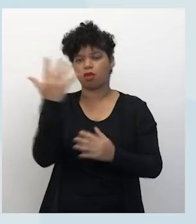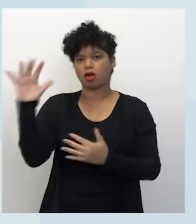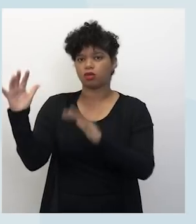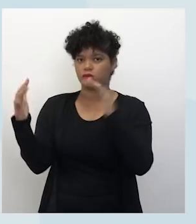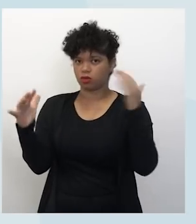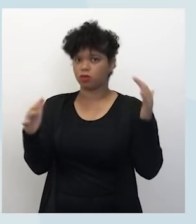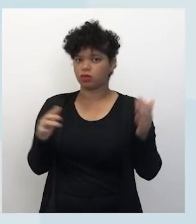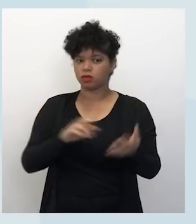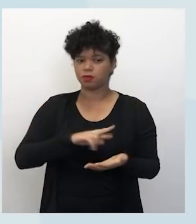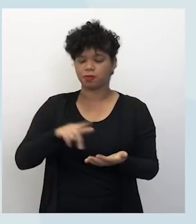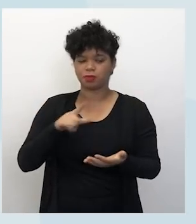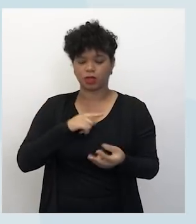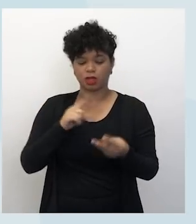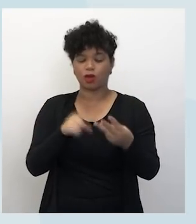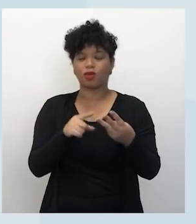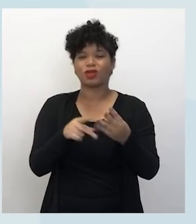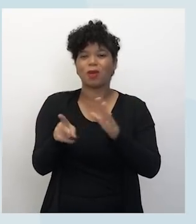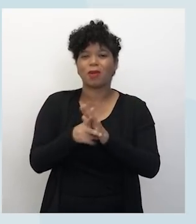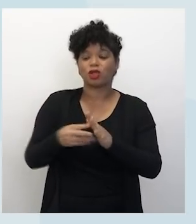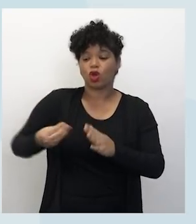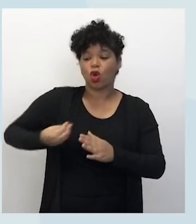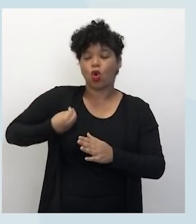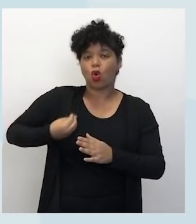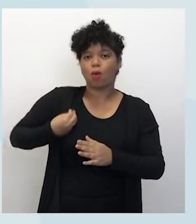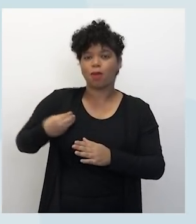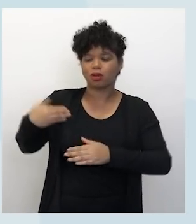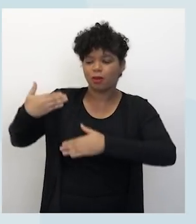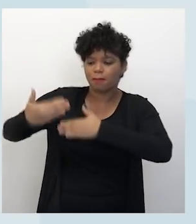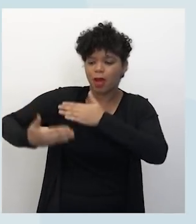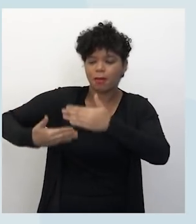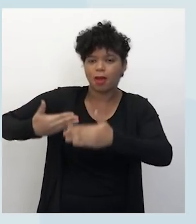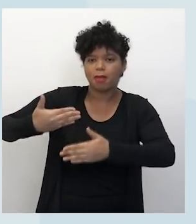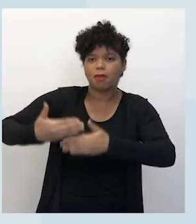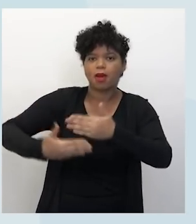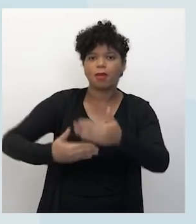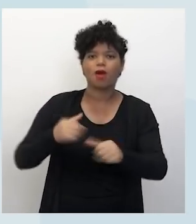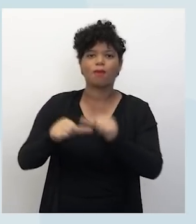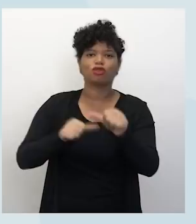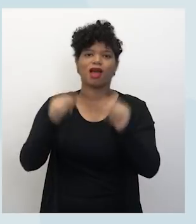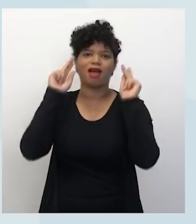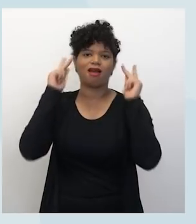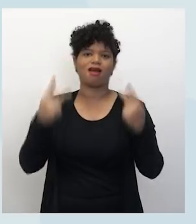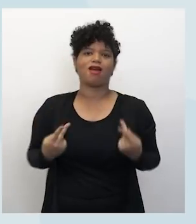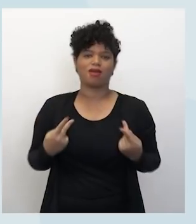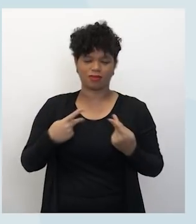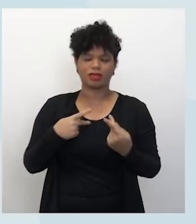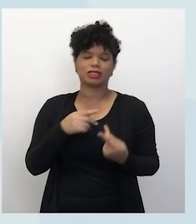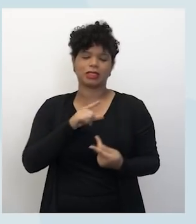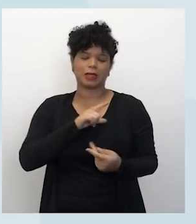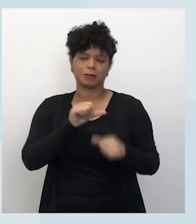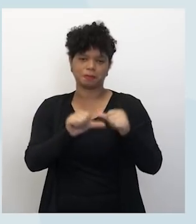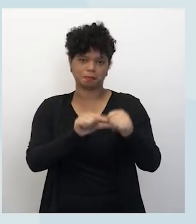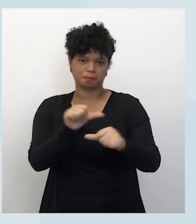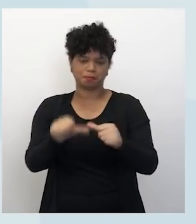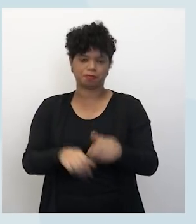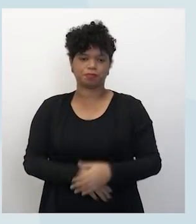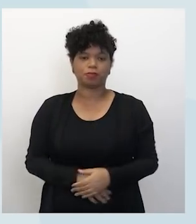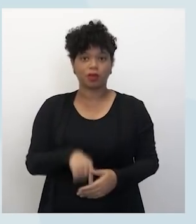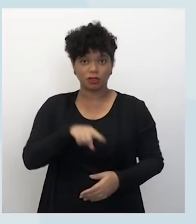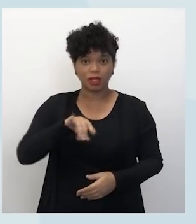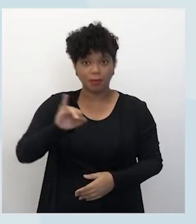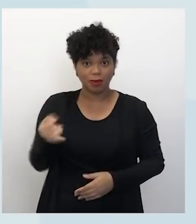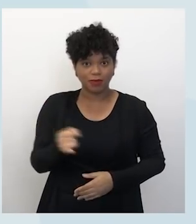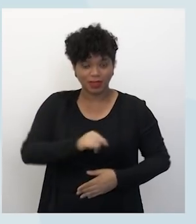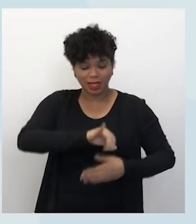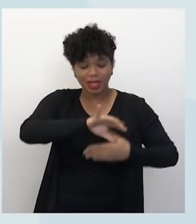né? Bom, tira um print dessa tela, pessoal. Olha só. Rotação e translação